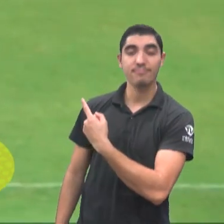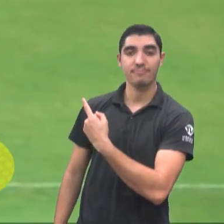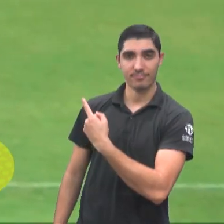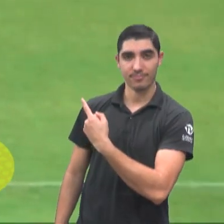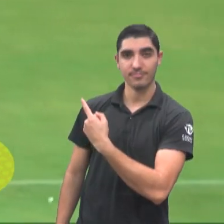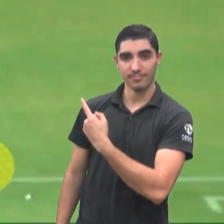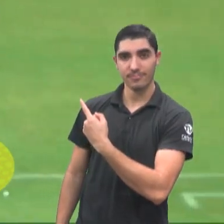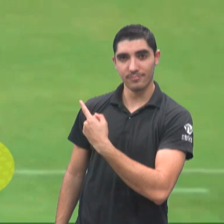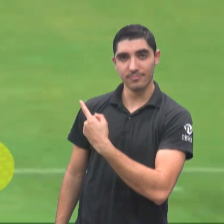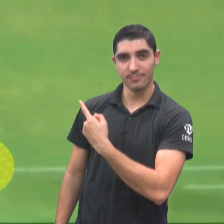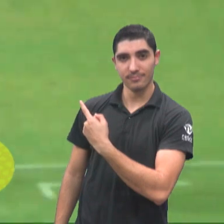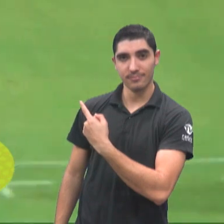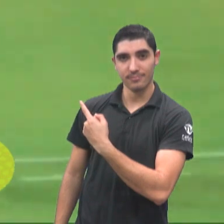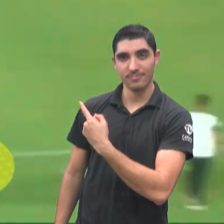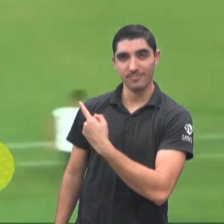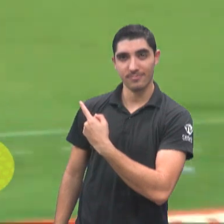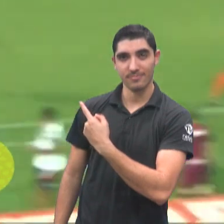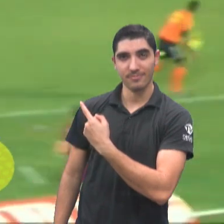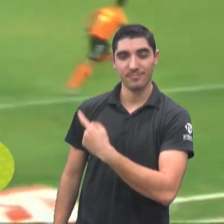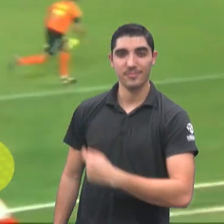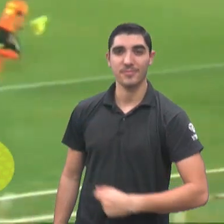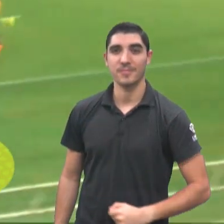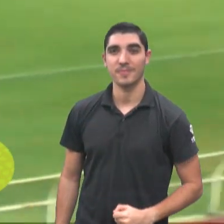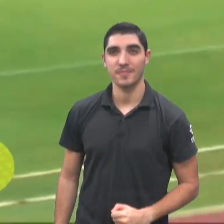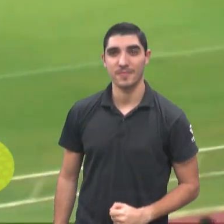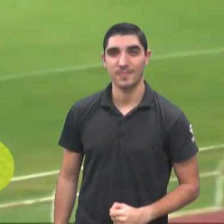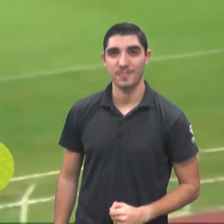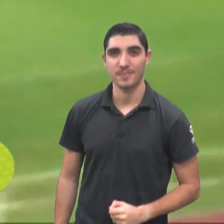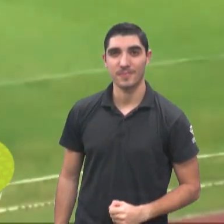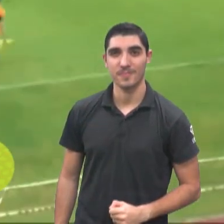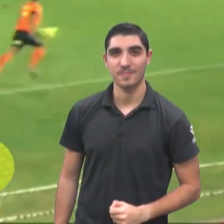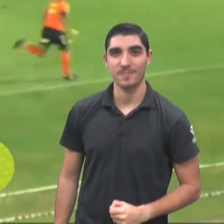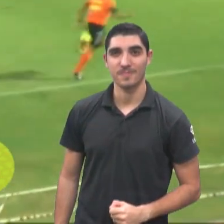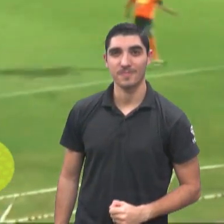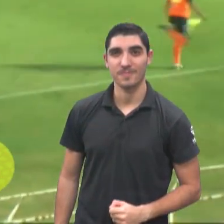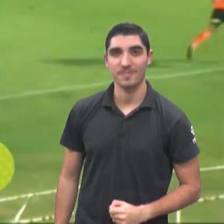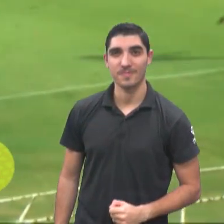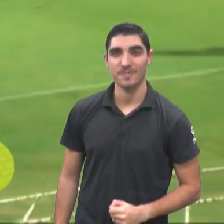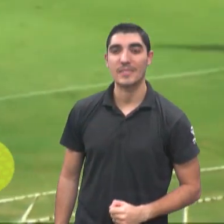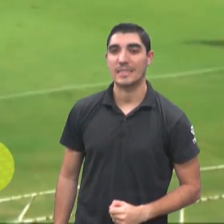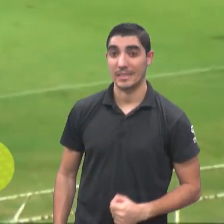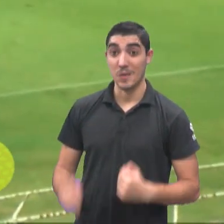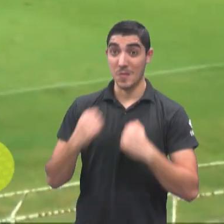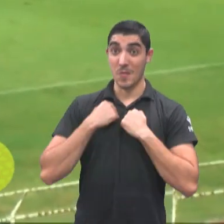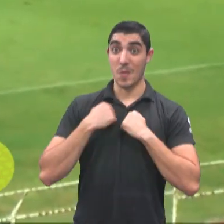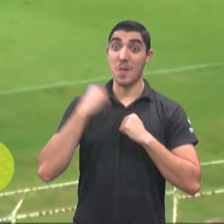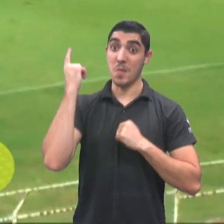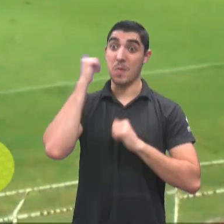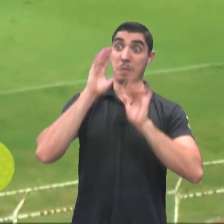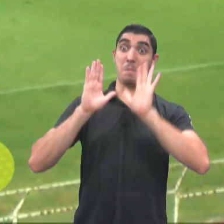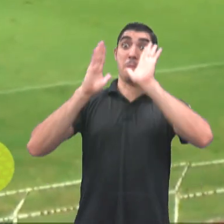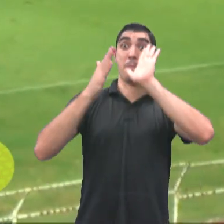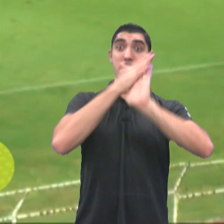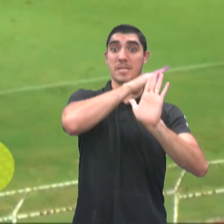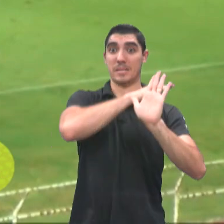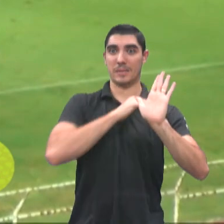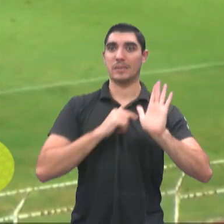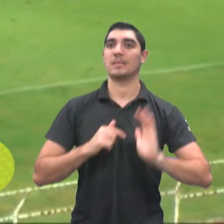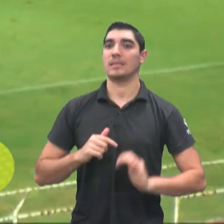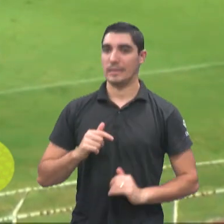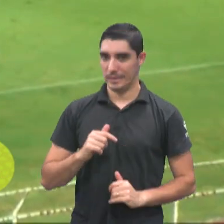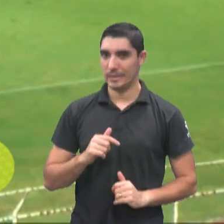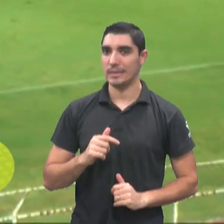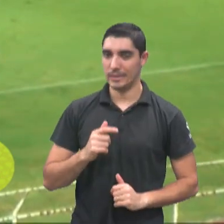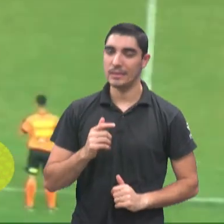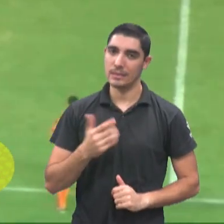viu o goleiro Lucas Gomes adiantado e arriscou. A bola viajou e o goleirão tocou nela antes de sair. Escanteio para o Tigre, que acabou não